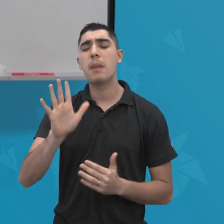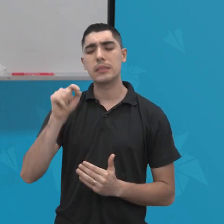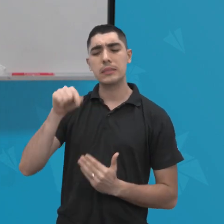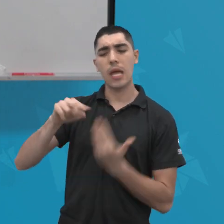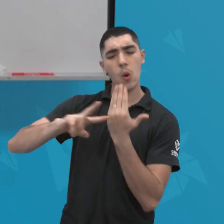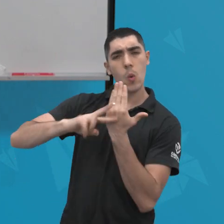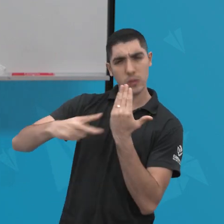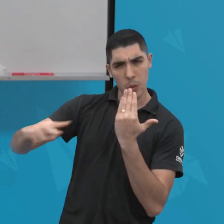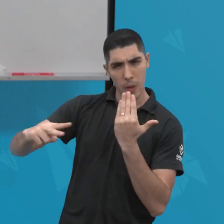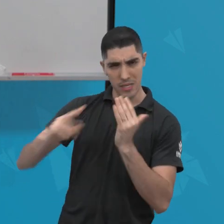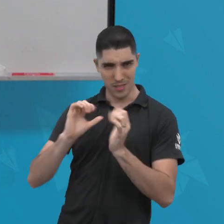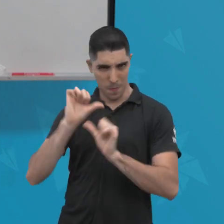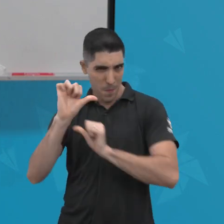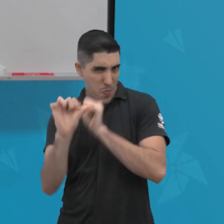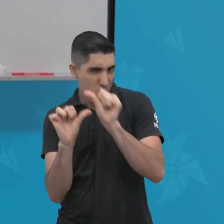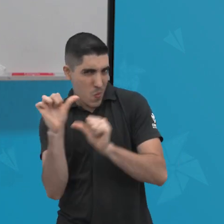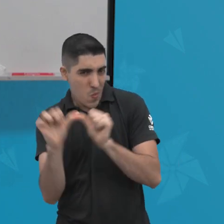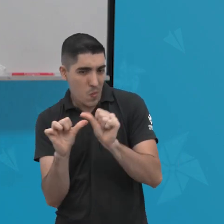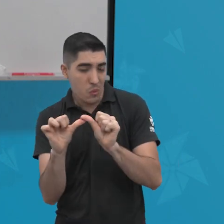elas podem ser